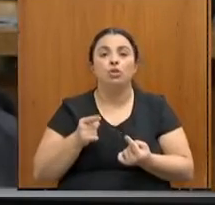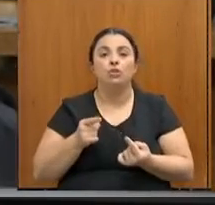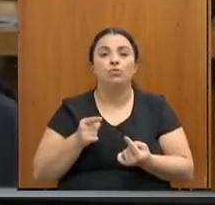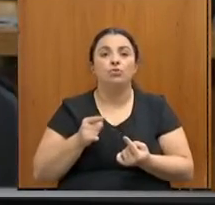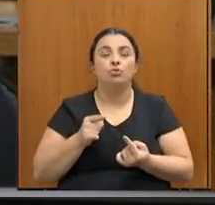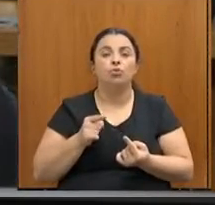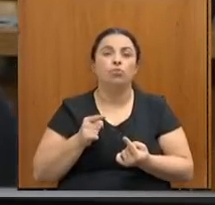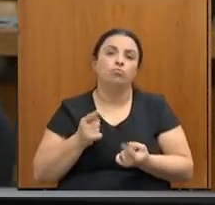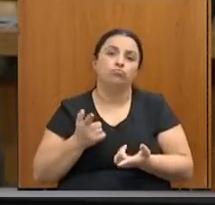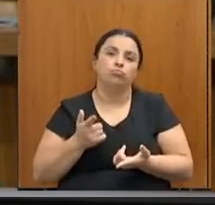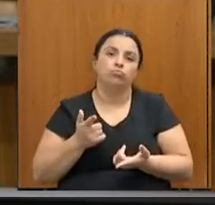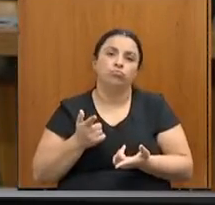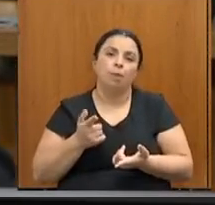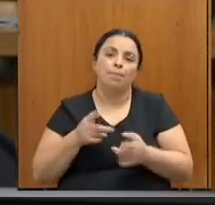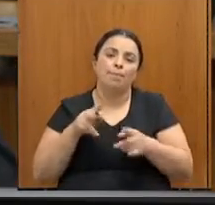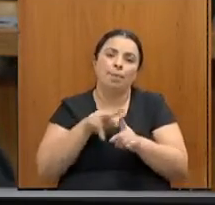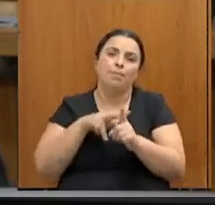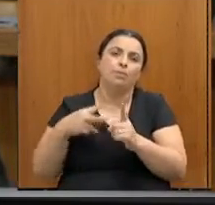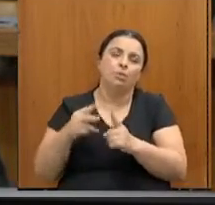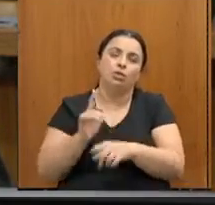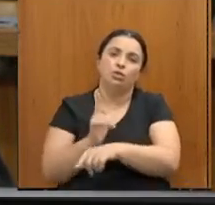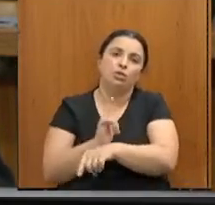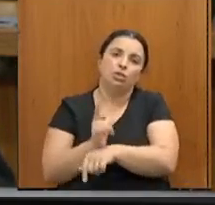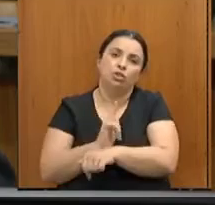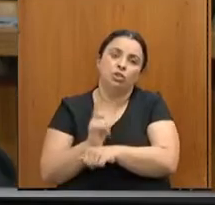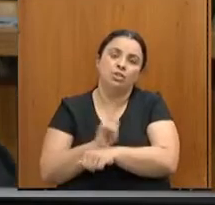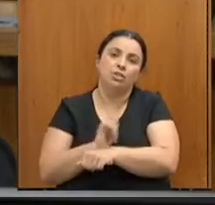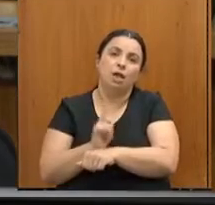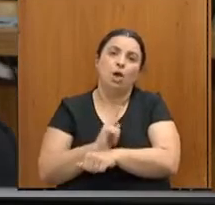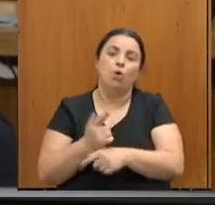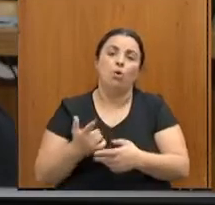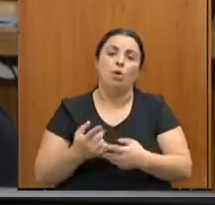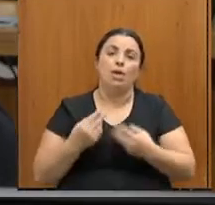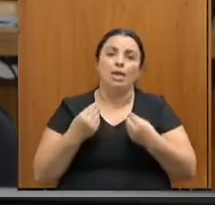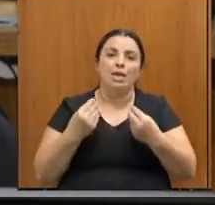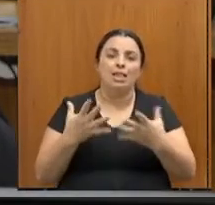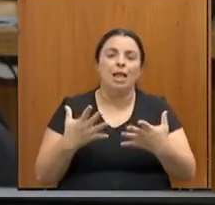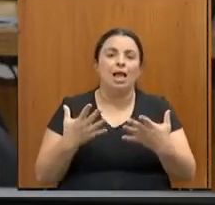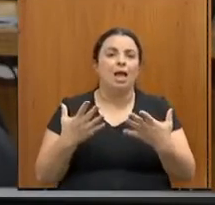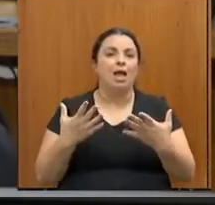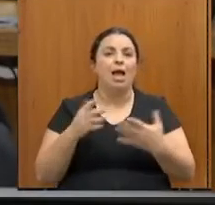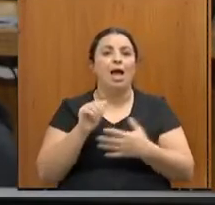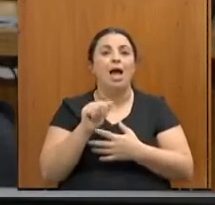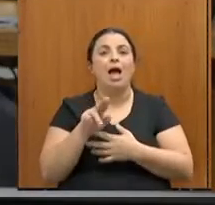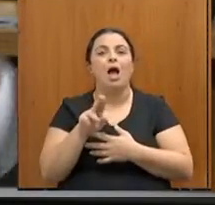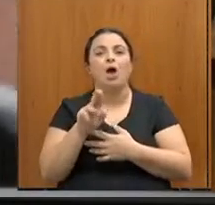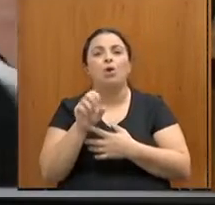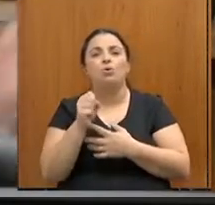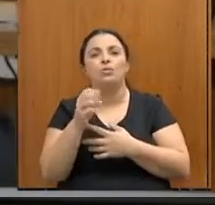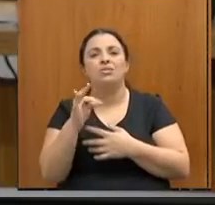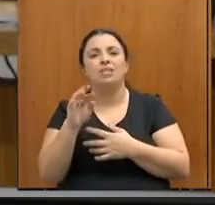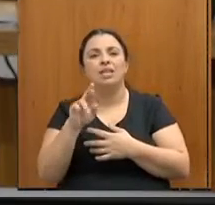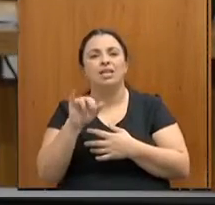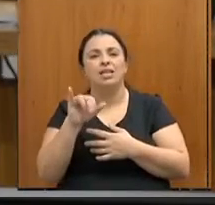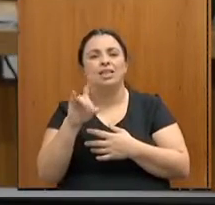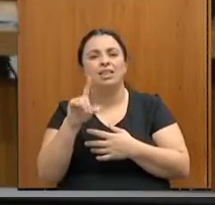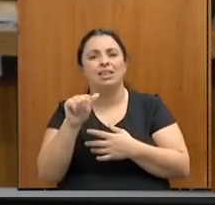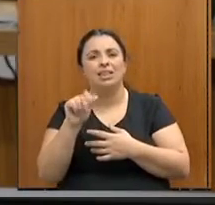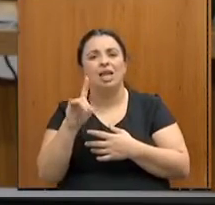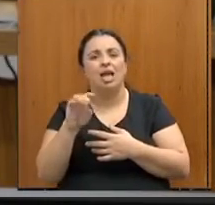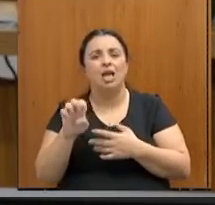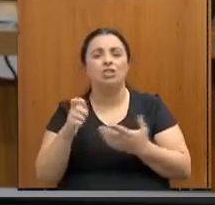do ponto de vista de gestão de sinalizar austeridade de sinalizar integração de